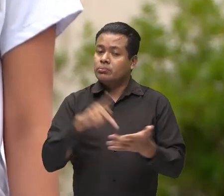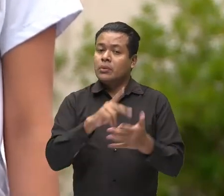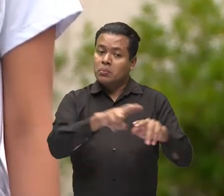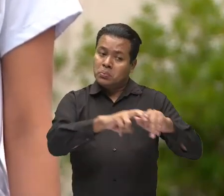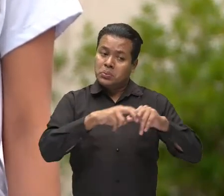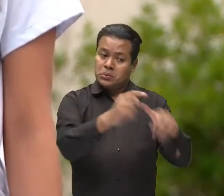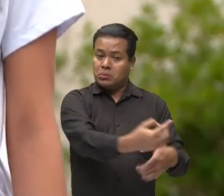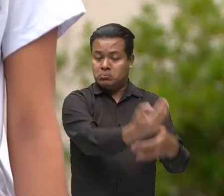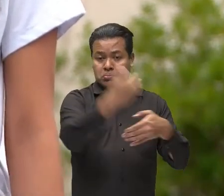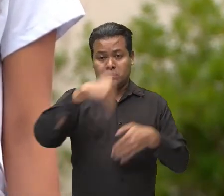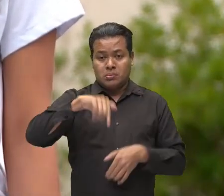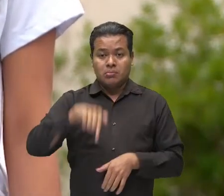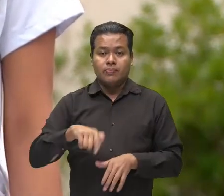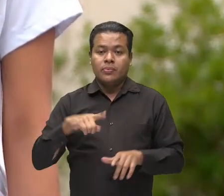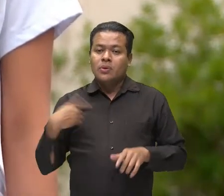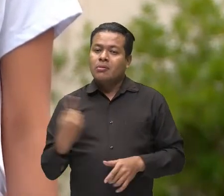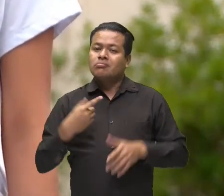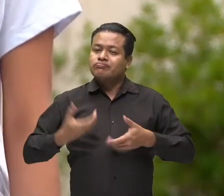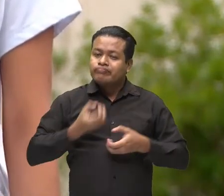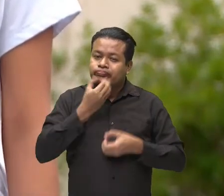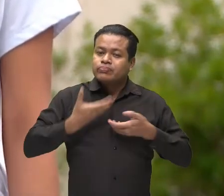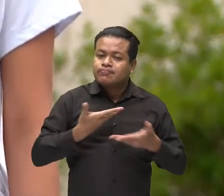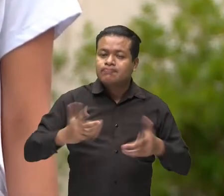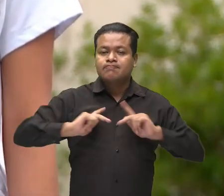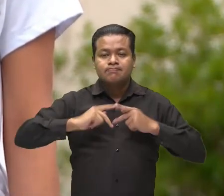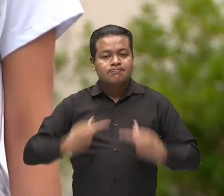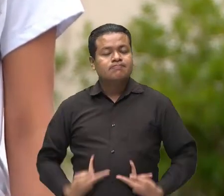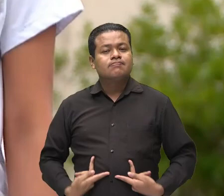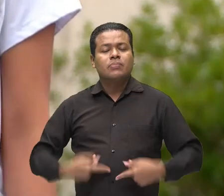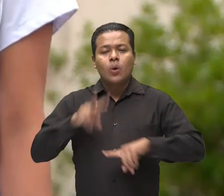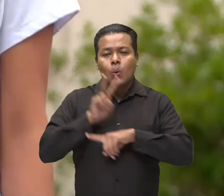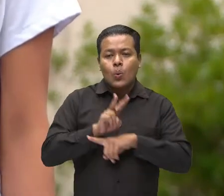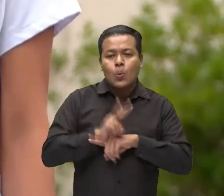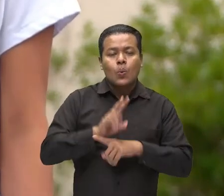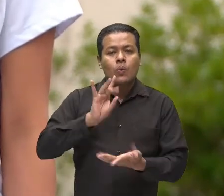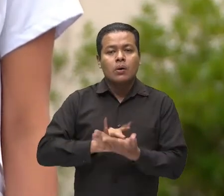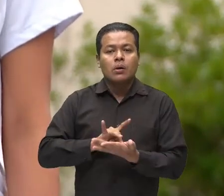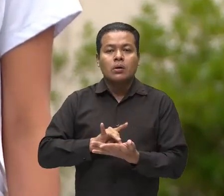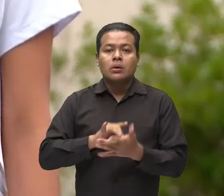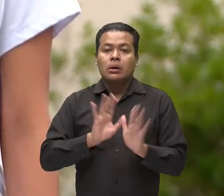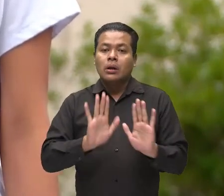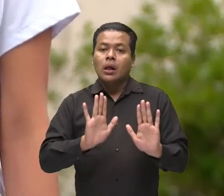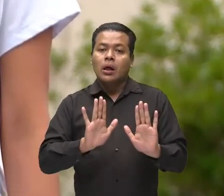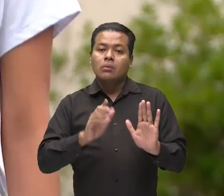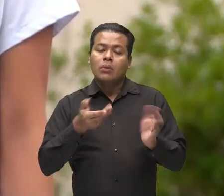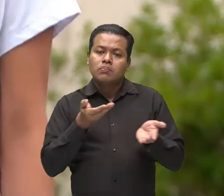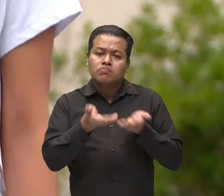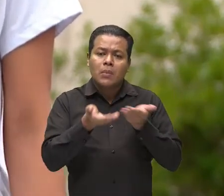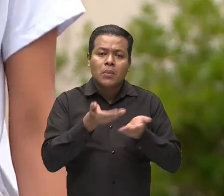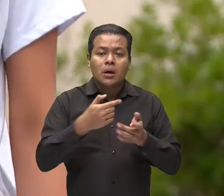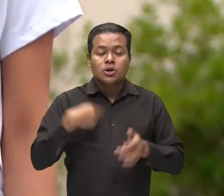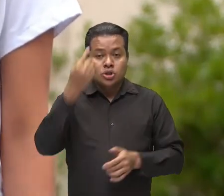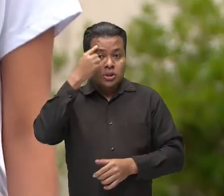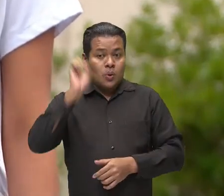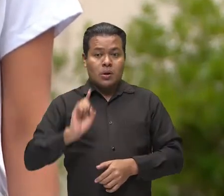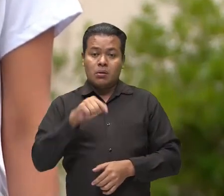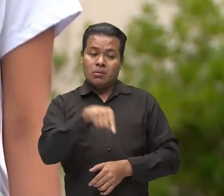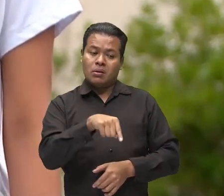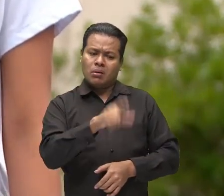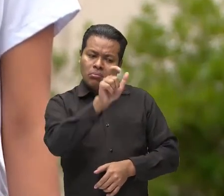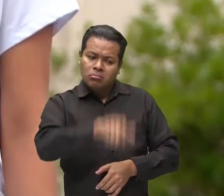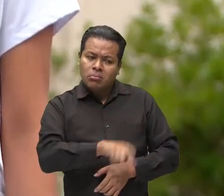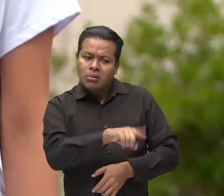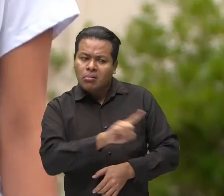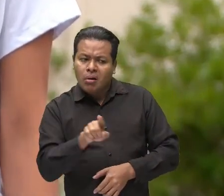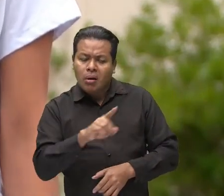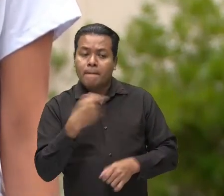saírem. Então nós devemos acolhê-los de forma humanitária, cuidar deles, claro, tendo uma certa fiscalização, porque nós não sabemos quem vai entrar no nosso